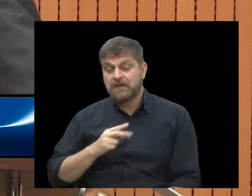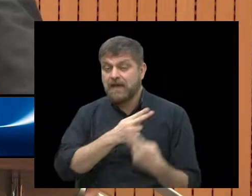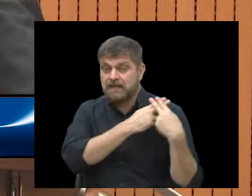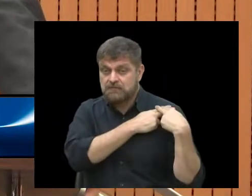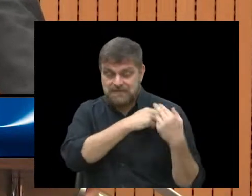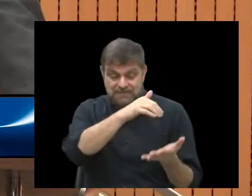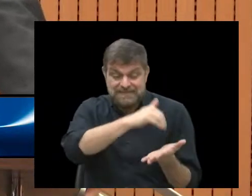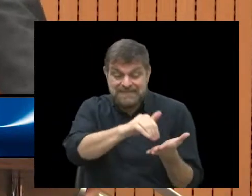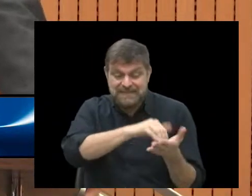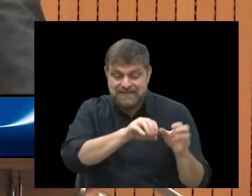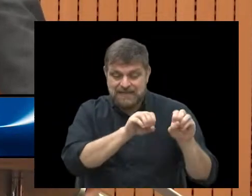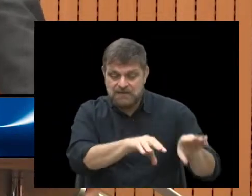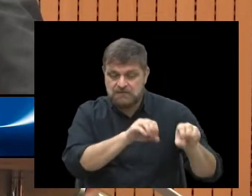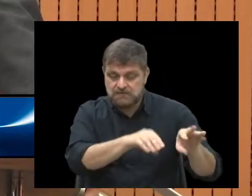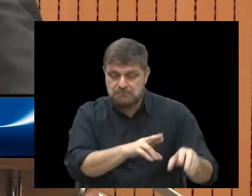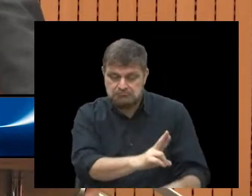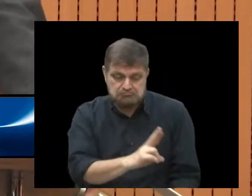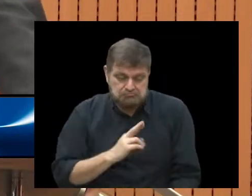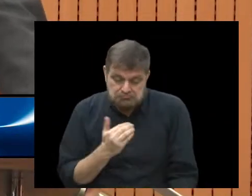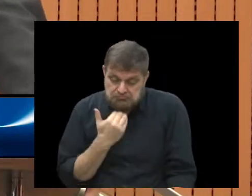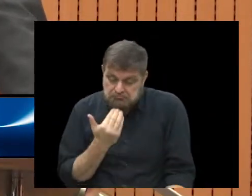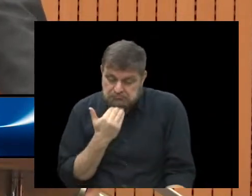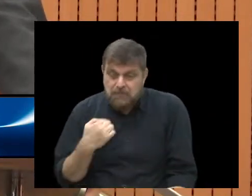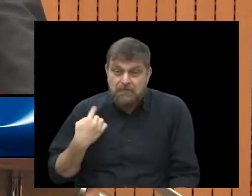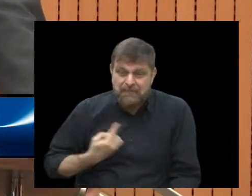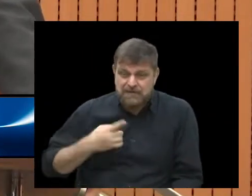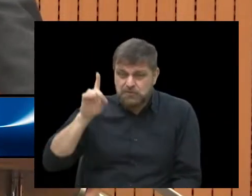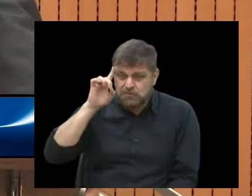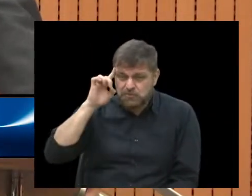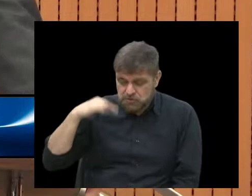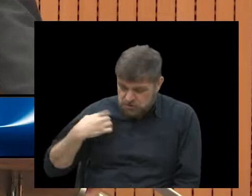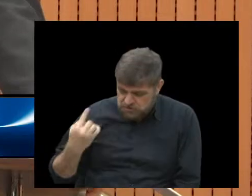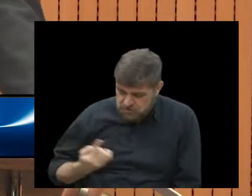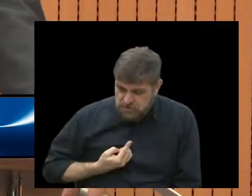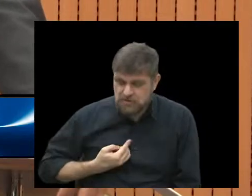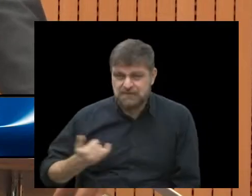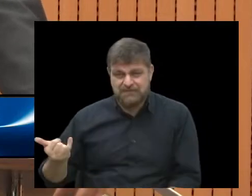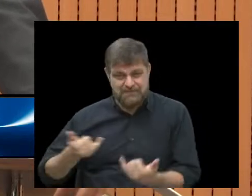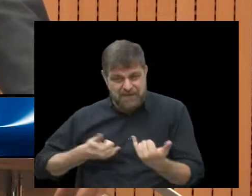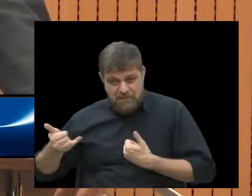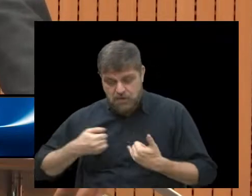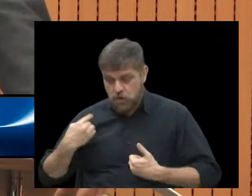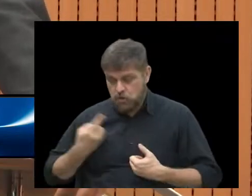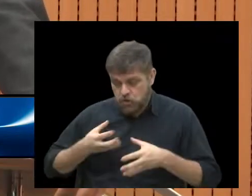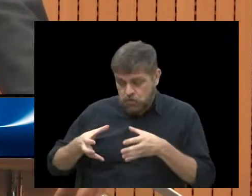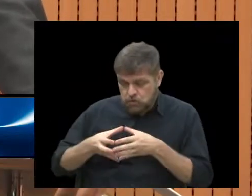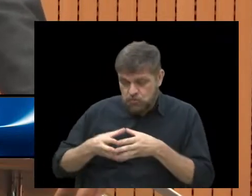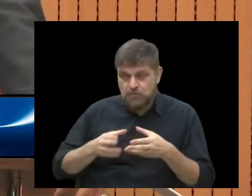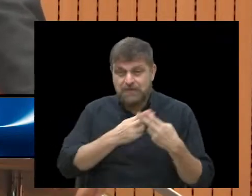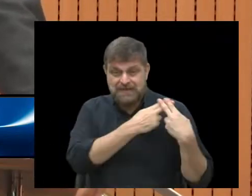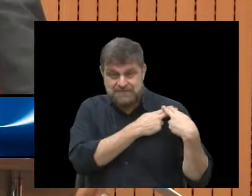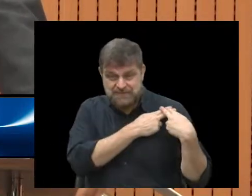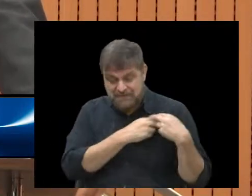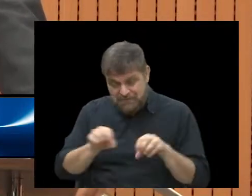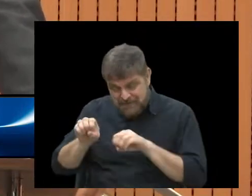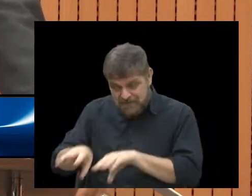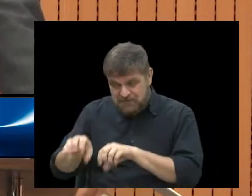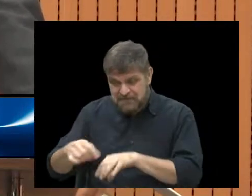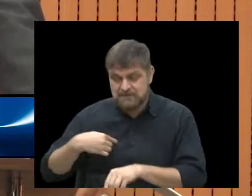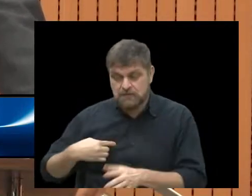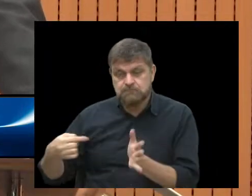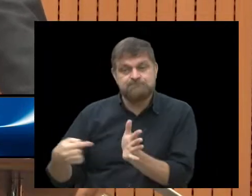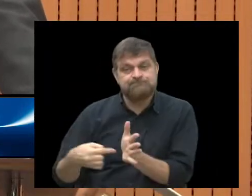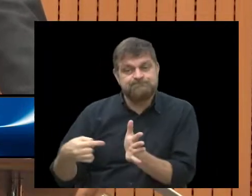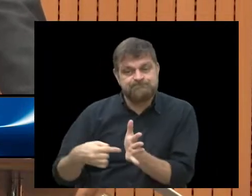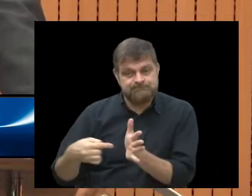de Educação, mas todos os dias nós recebemos na Comissão de Educação denúncias e